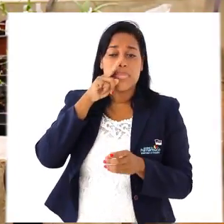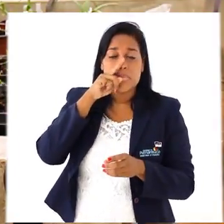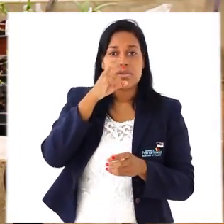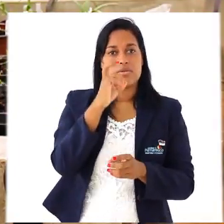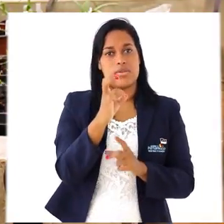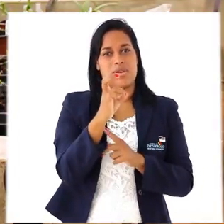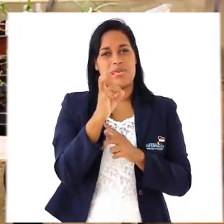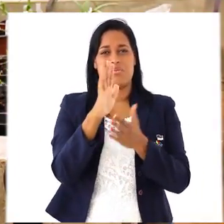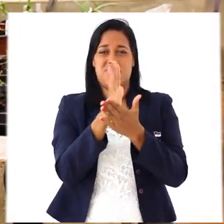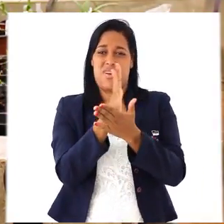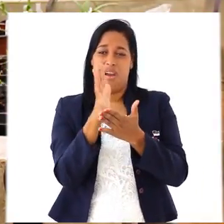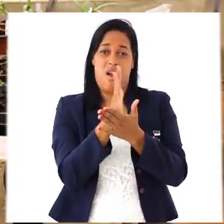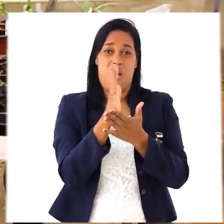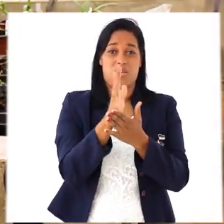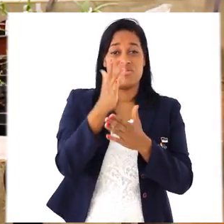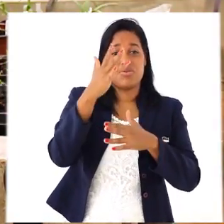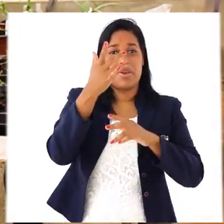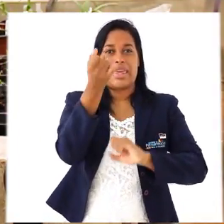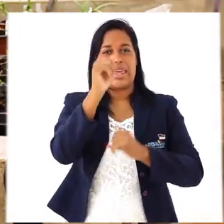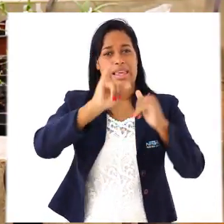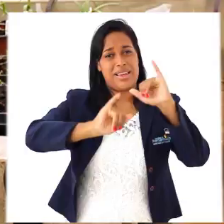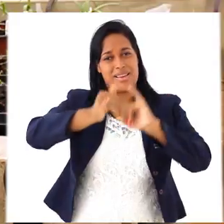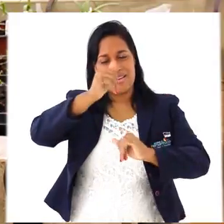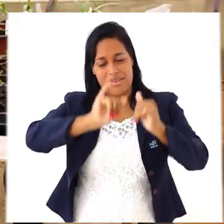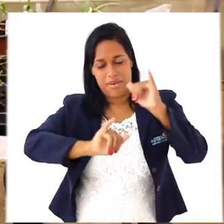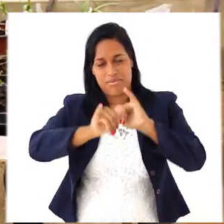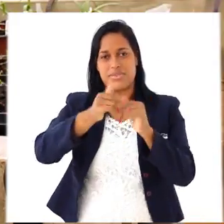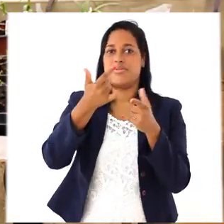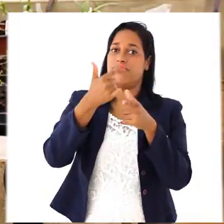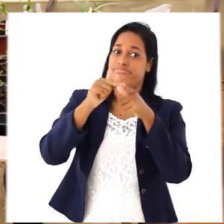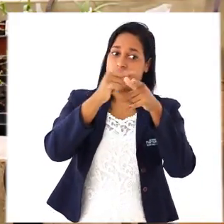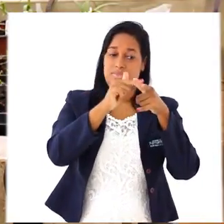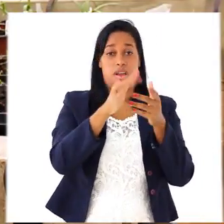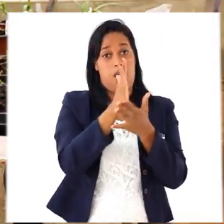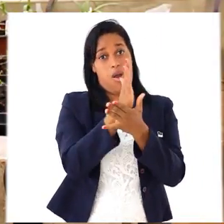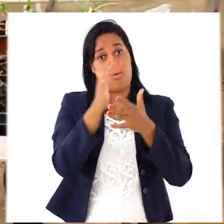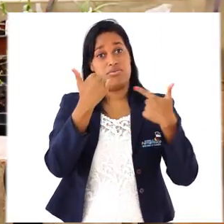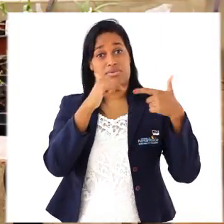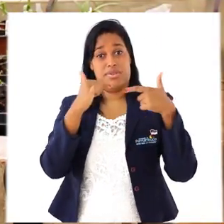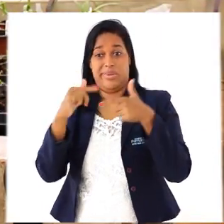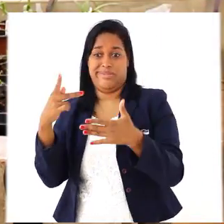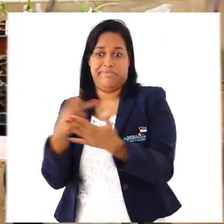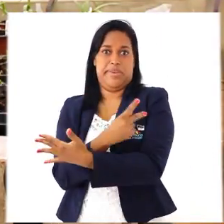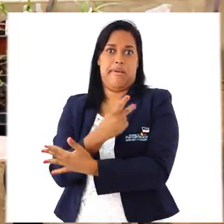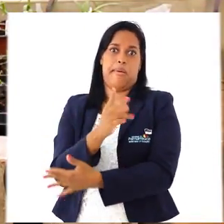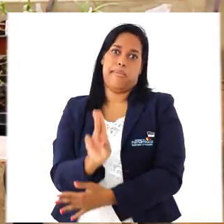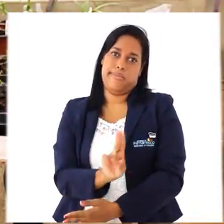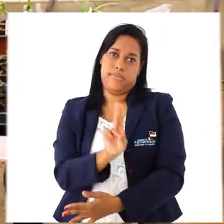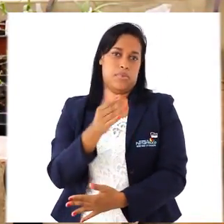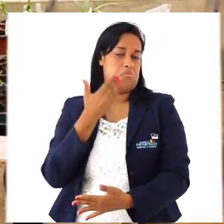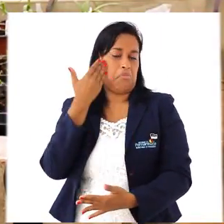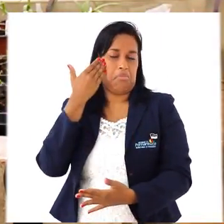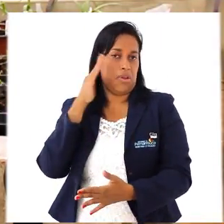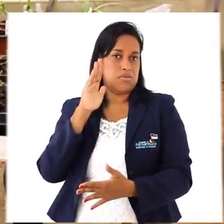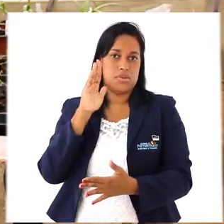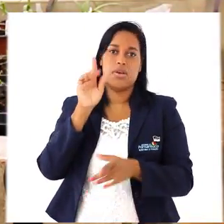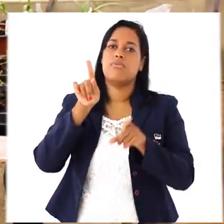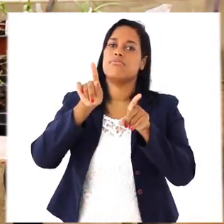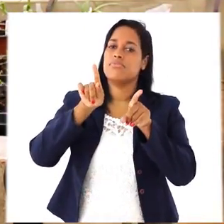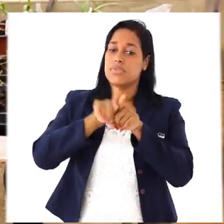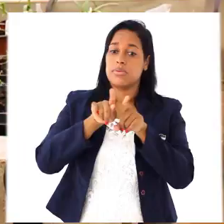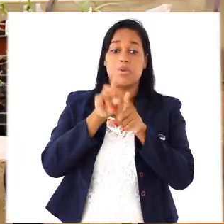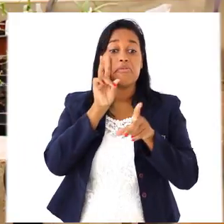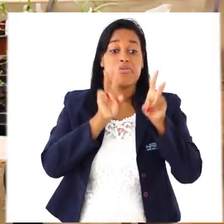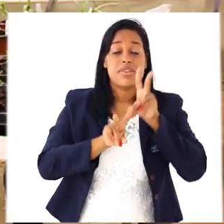muitos agrotóxicos. E aí você vê muitos trabalhadores aplicando de forma errada. Você vai verificar eles